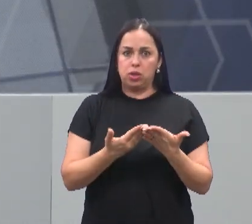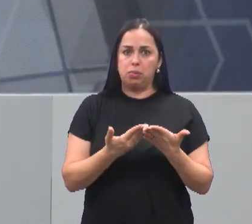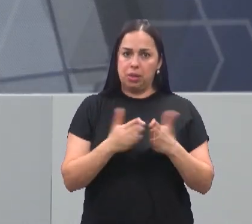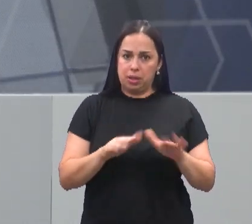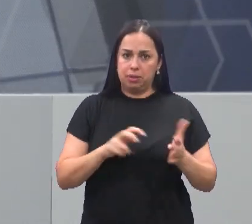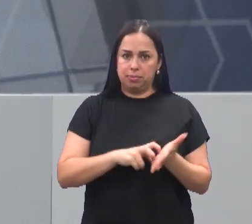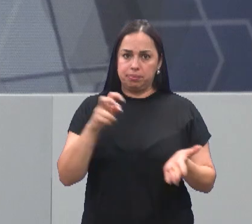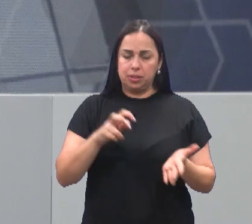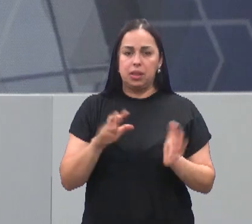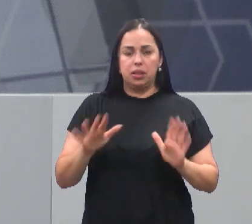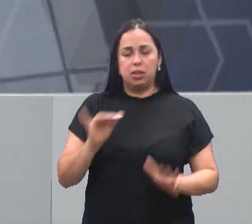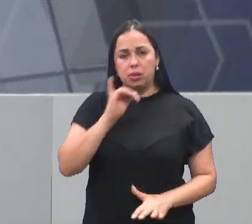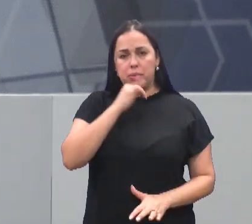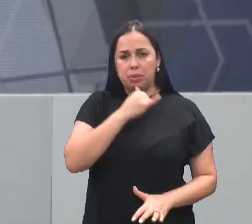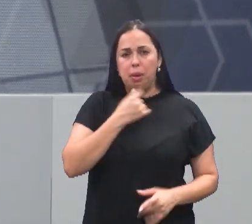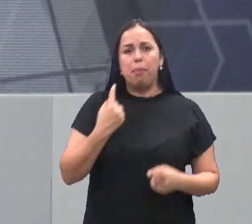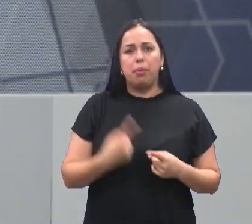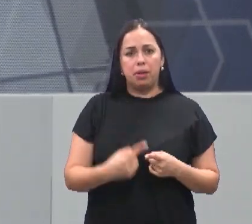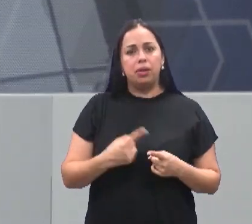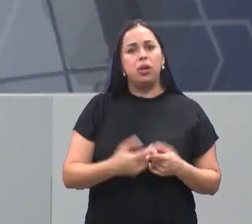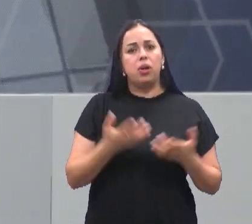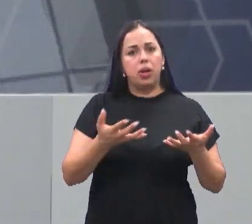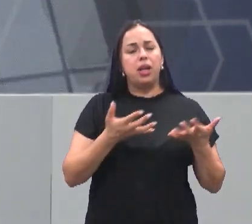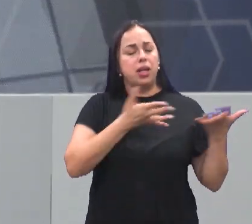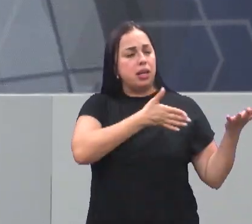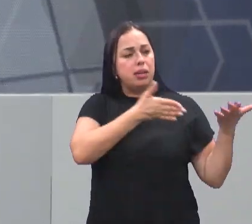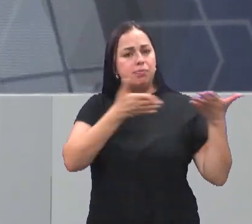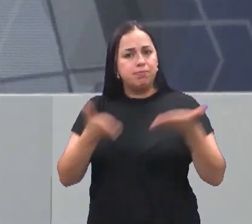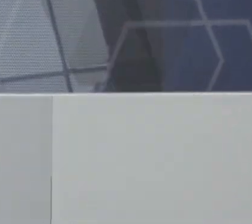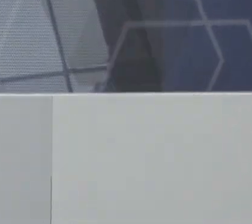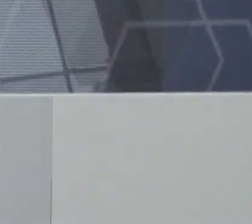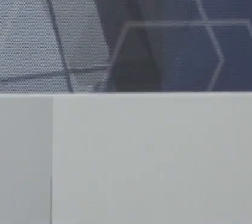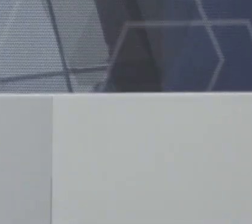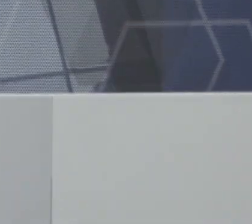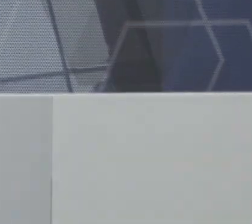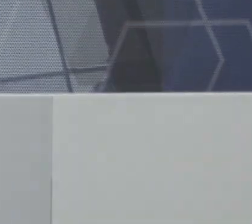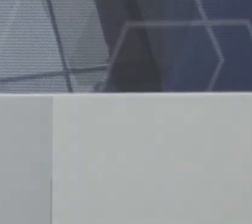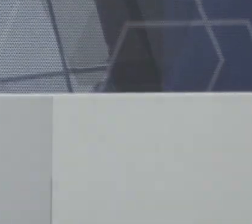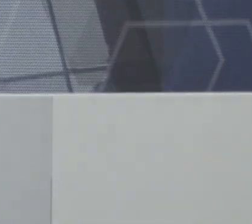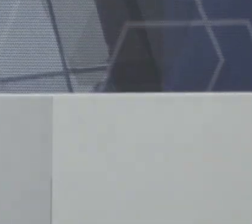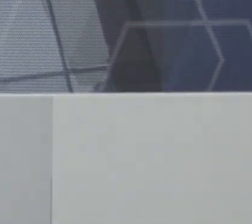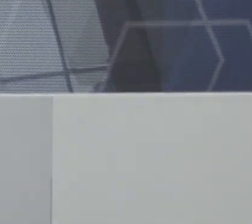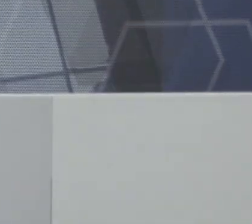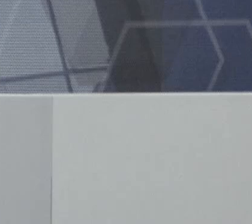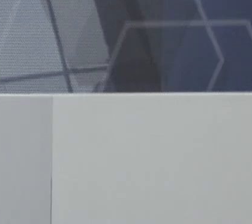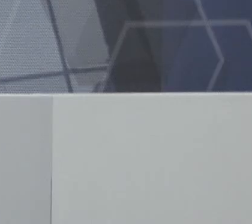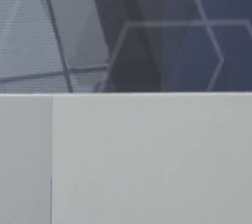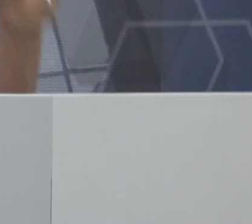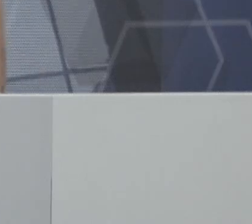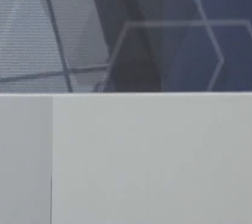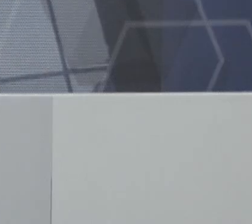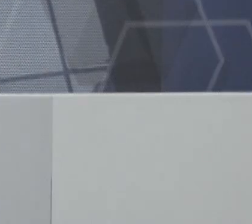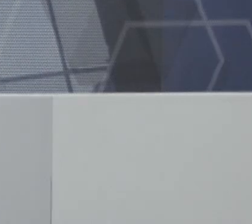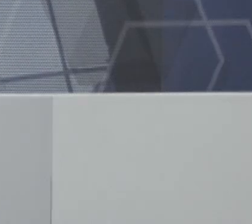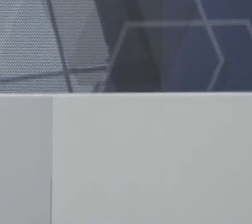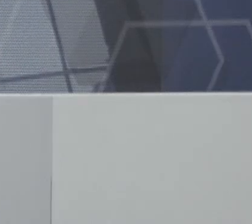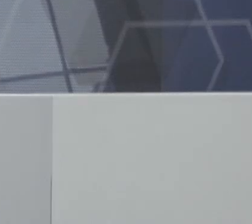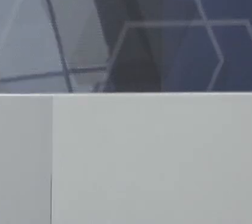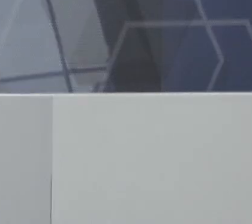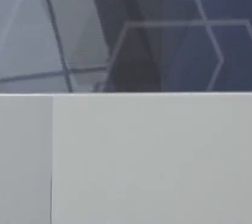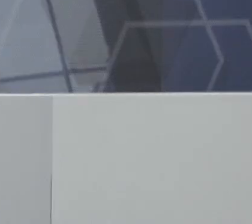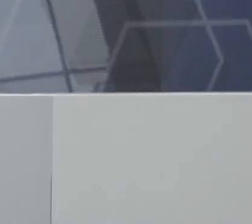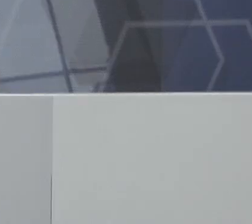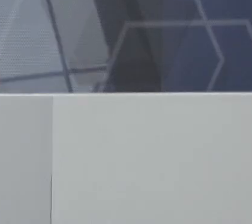muito chateada, porque eu queria que ele estivesse aqui, porque ele esteve nesse plenário, veio diversas vezes. Nós estamos